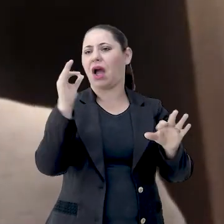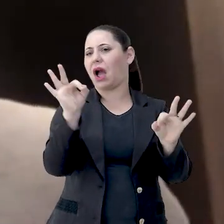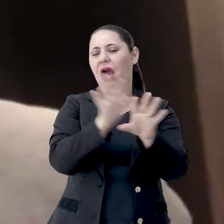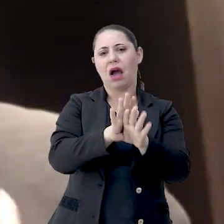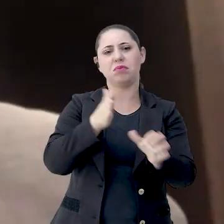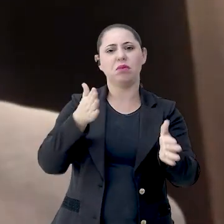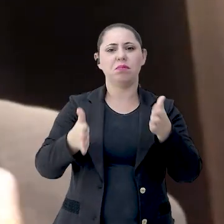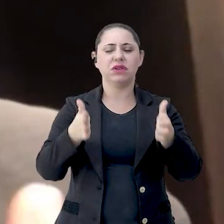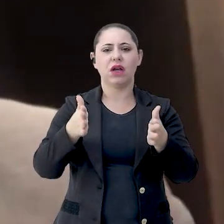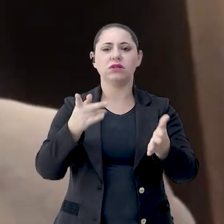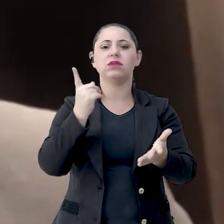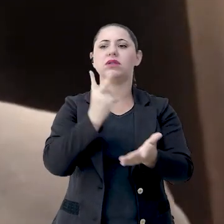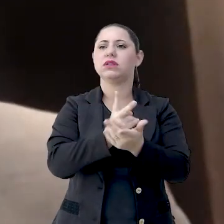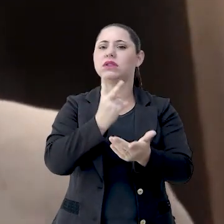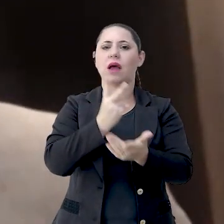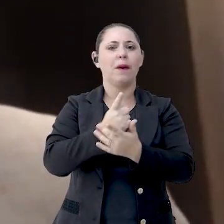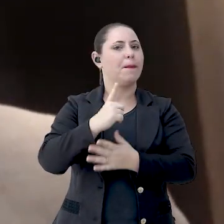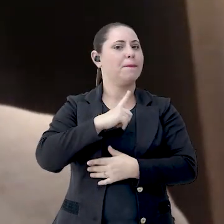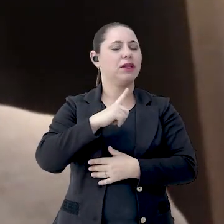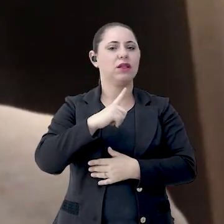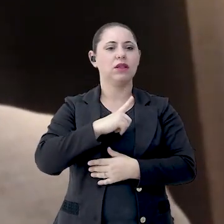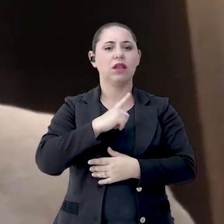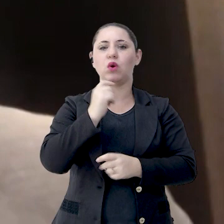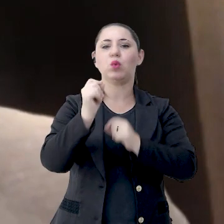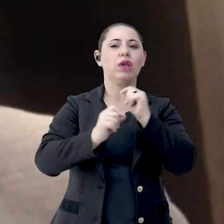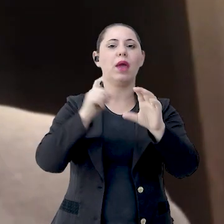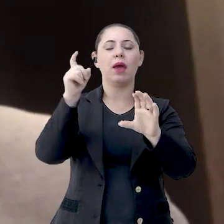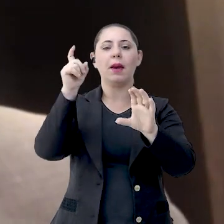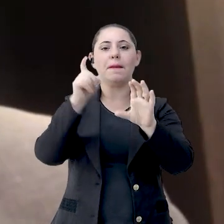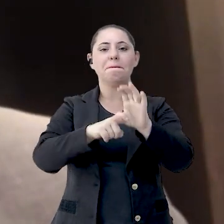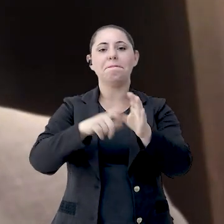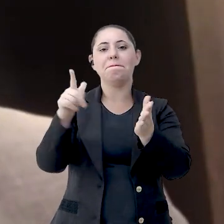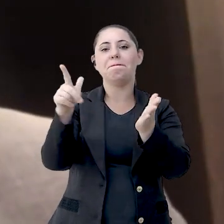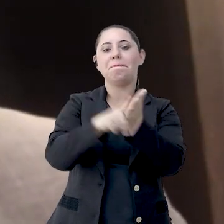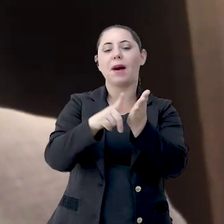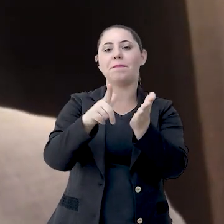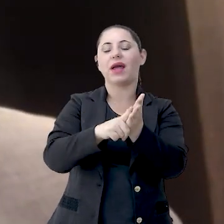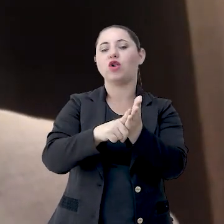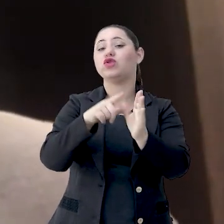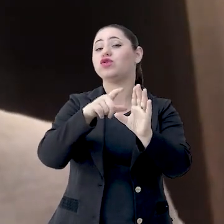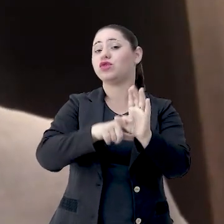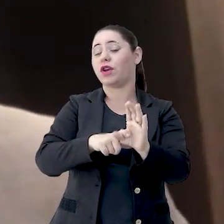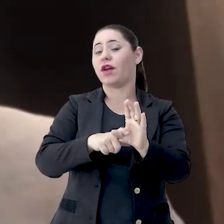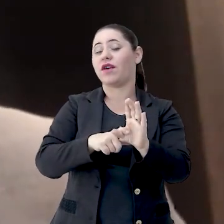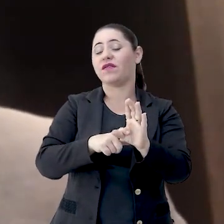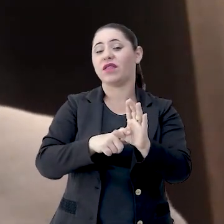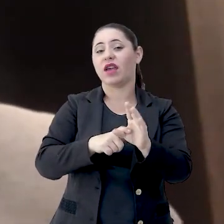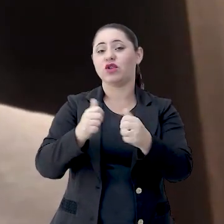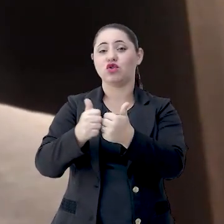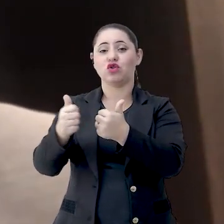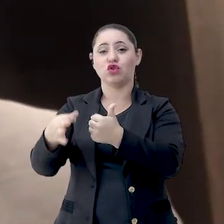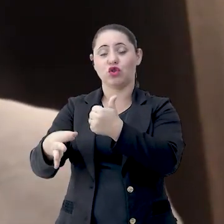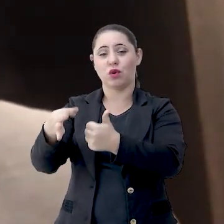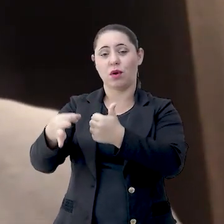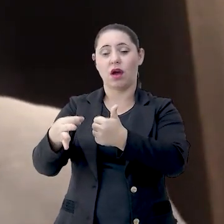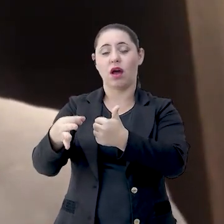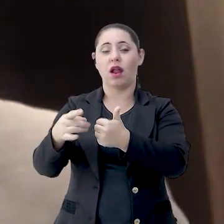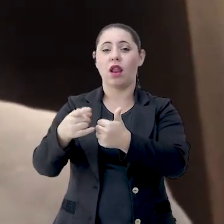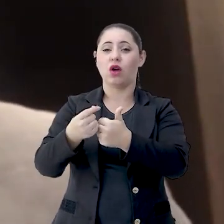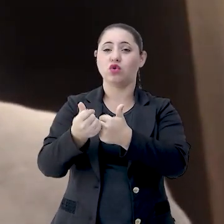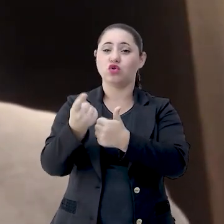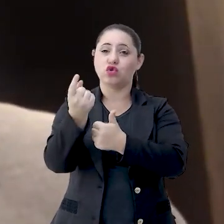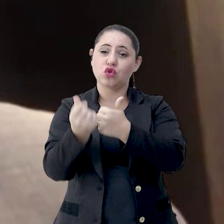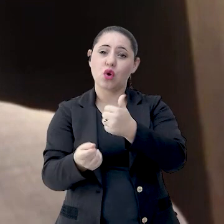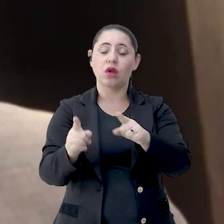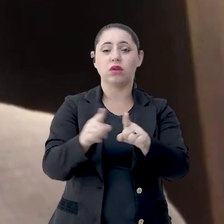cercado de assessoria técnica especializada e de procurar fazer sempre aquilo que determina a legislação. Então,